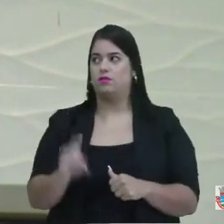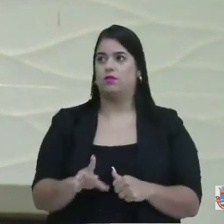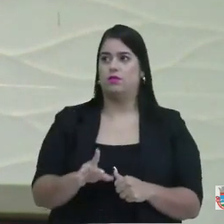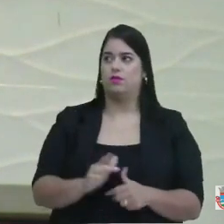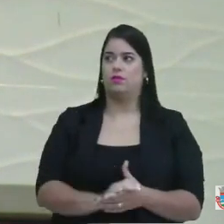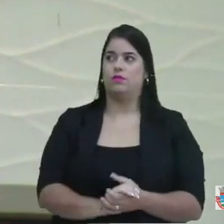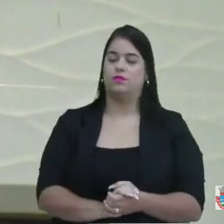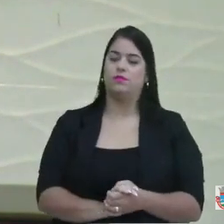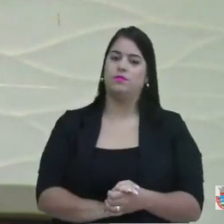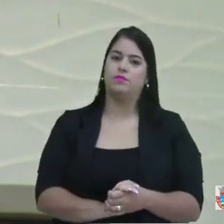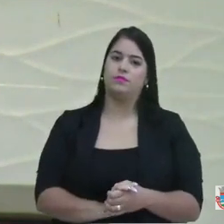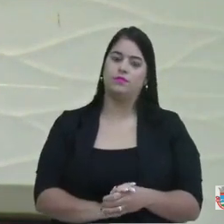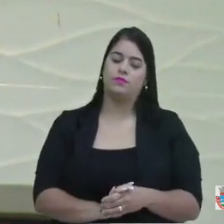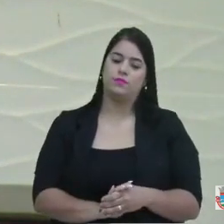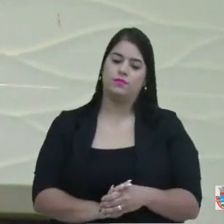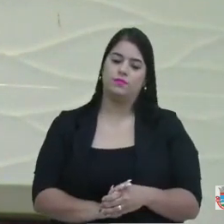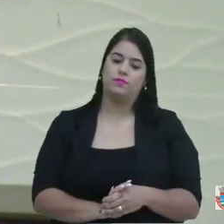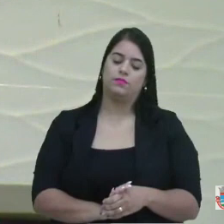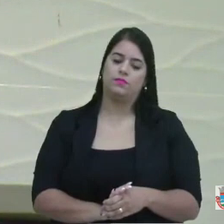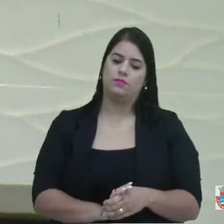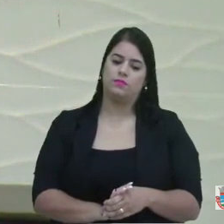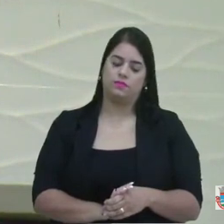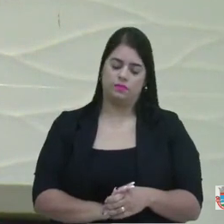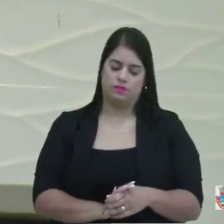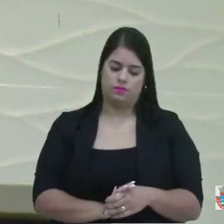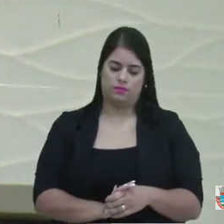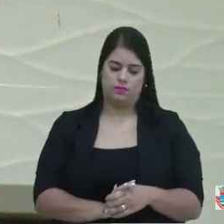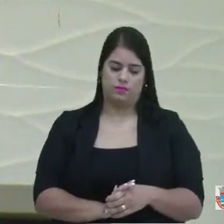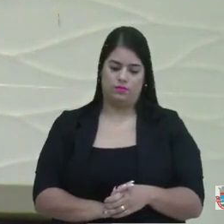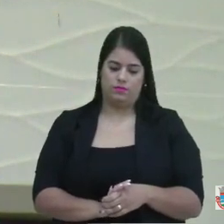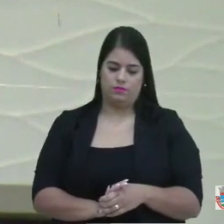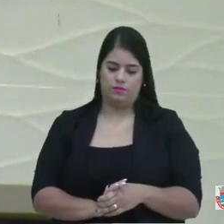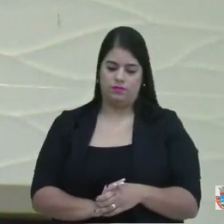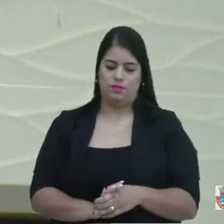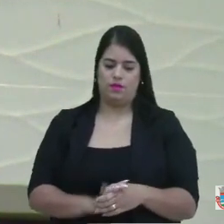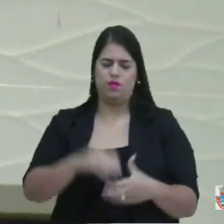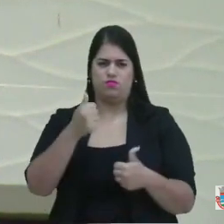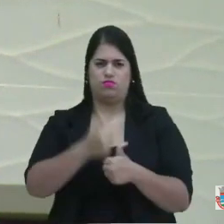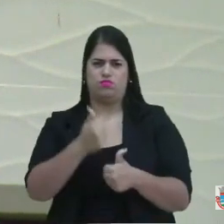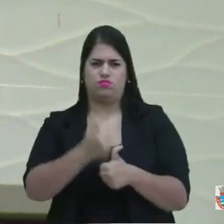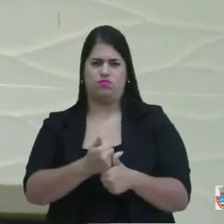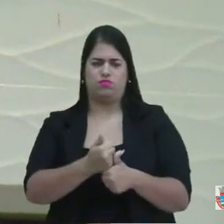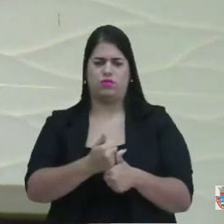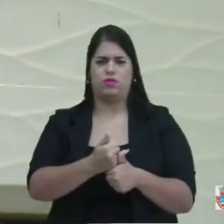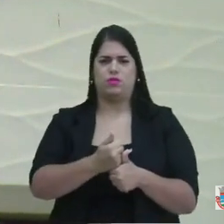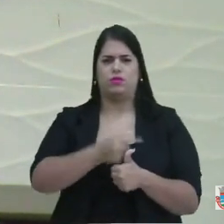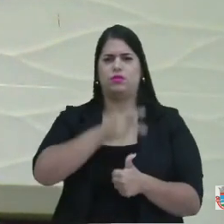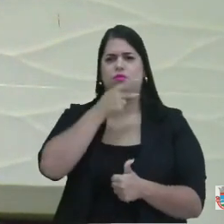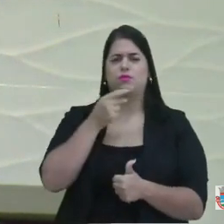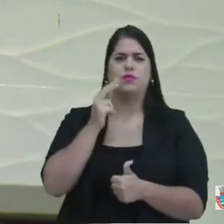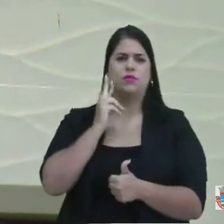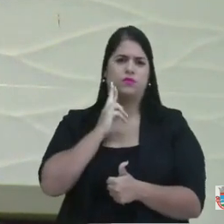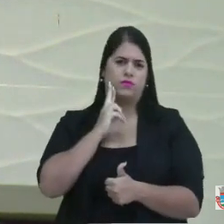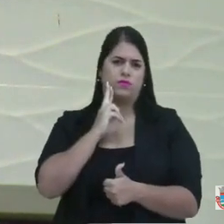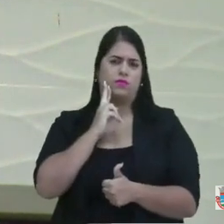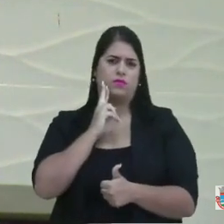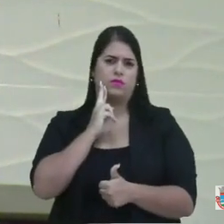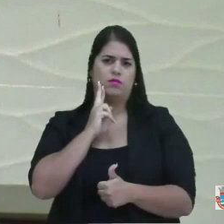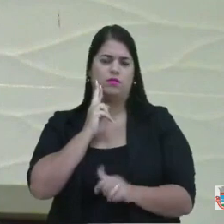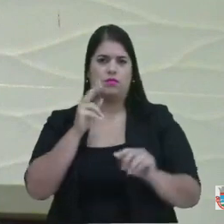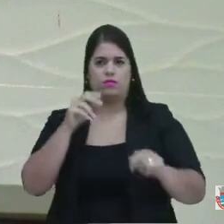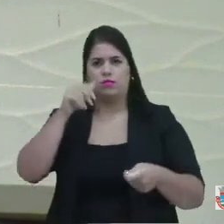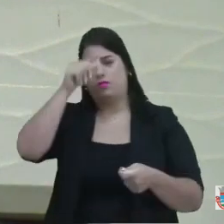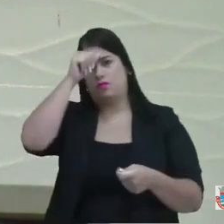Europa, fez um passeio. Aí o vice-prefeito Alexandre Batista assumiu, falou com os